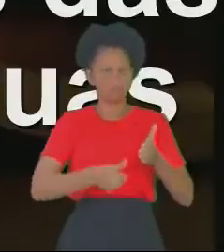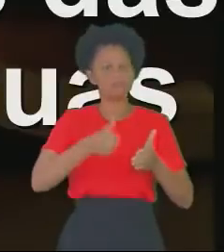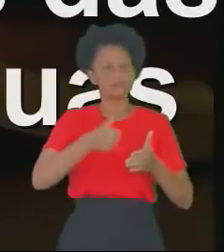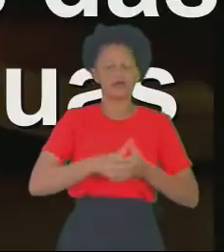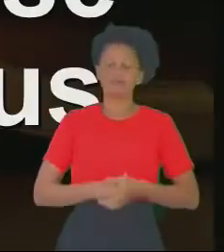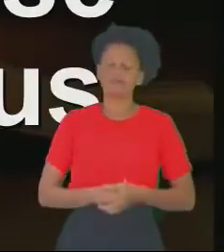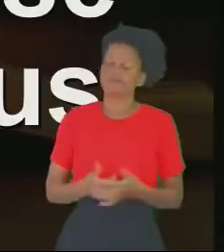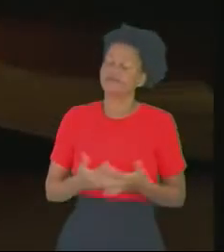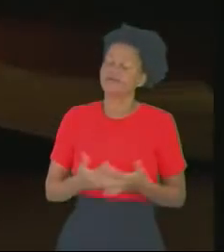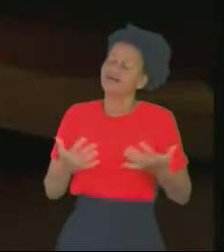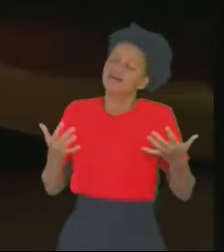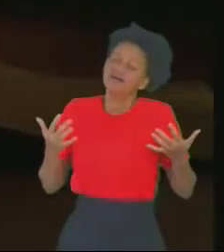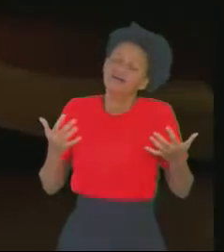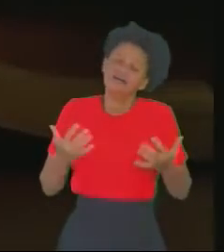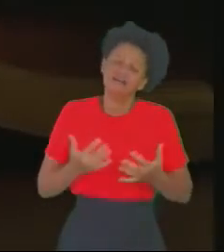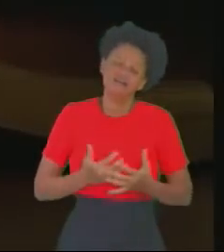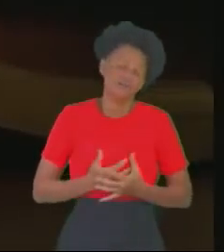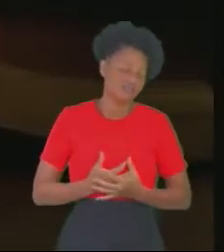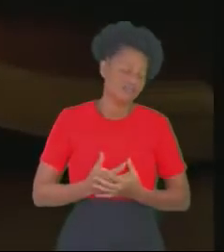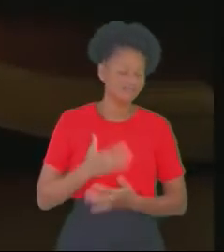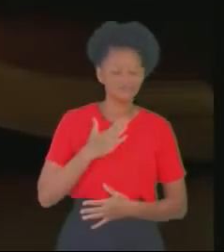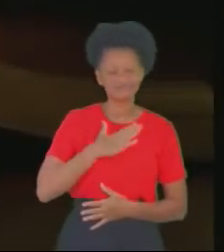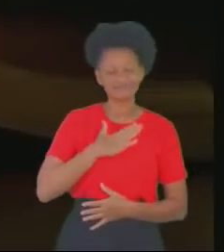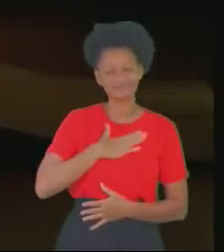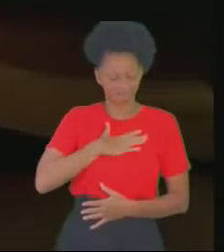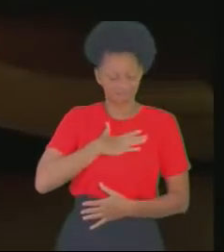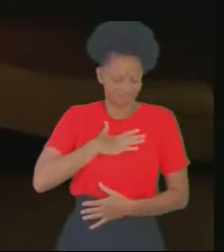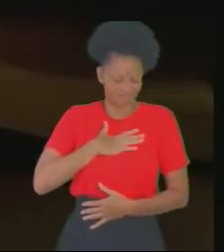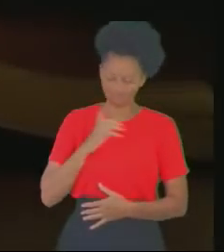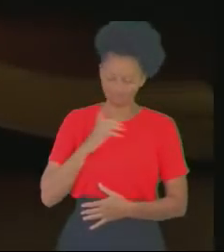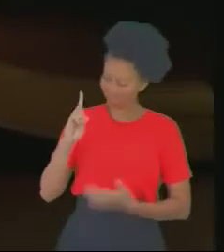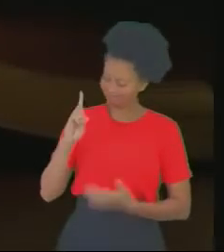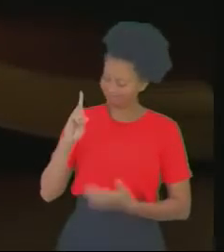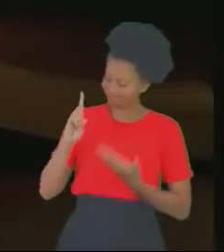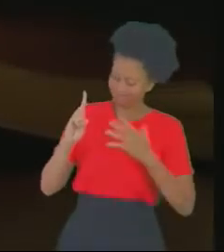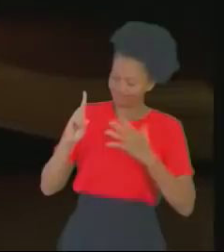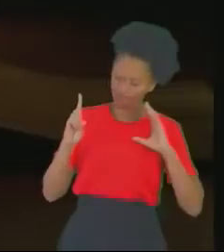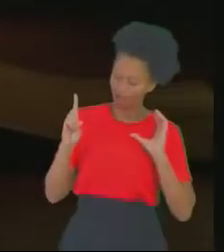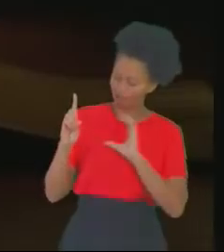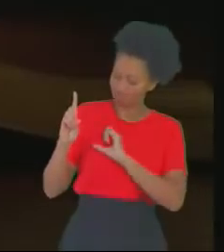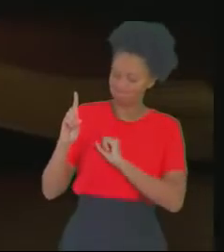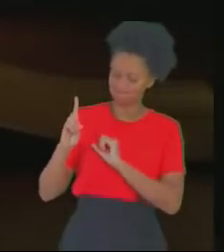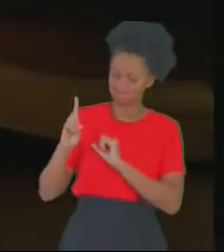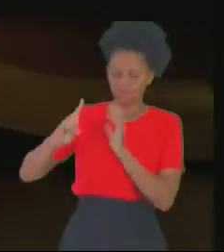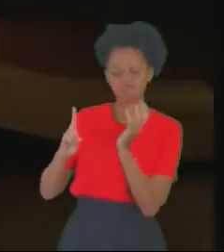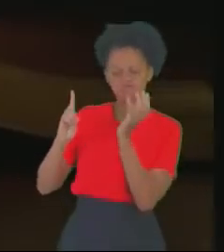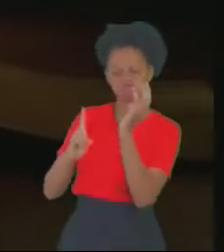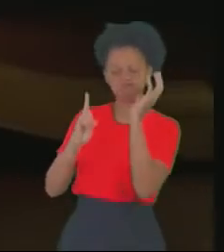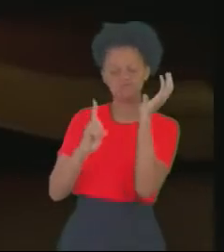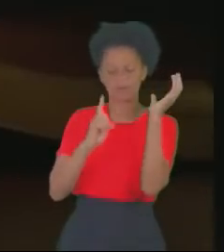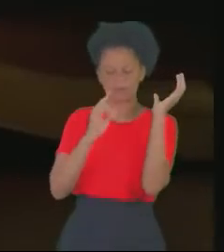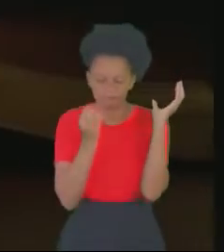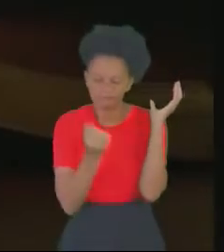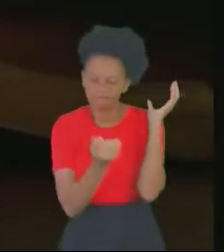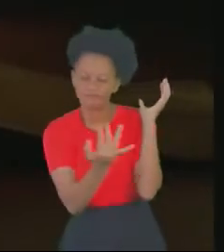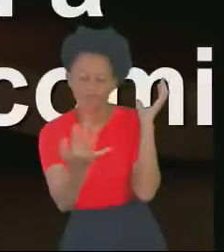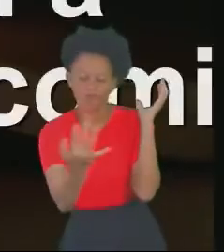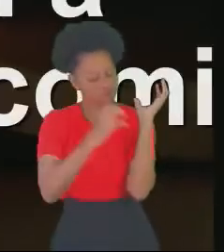Ah, se viesse o meu amado para o seu jardim e comesse os seus frutos